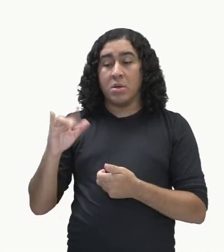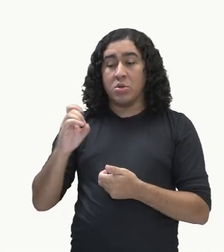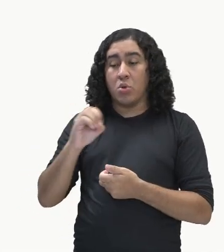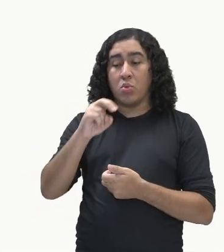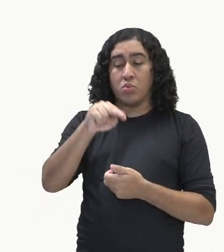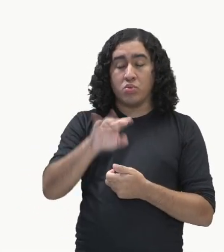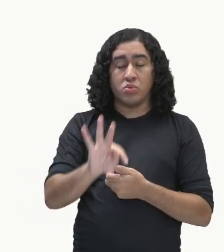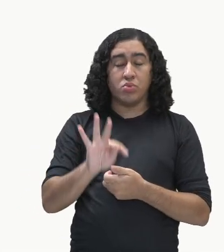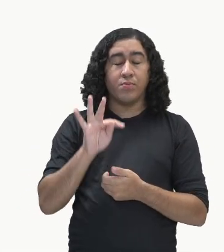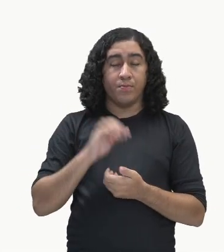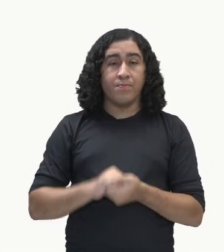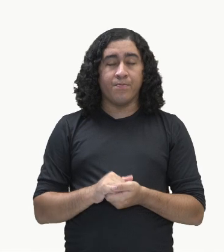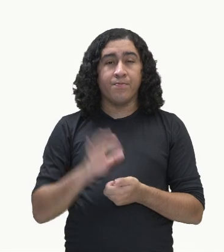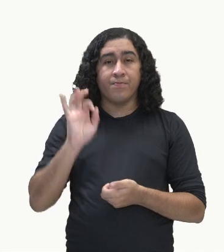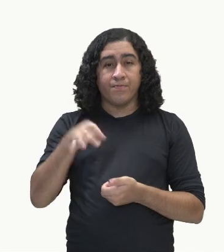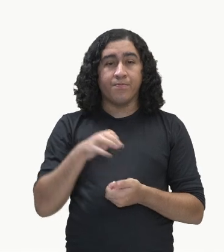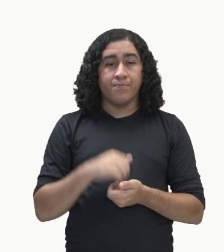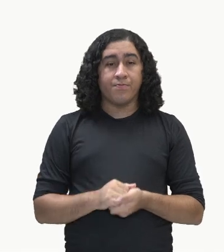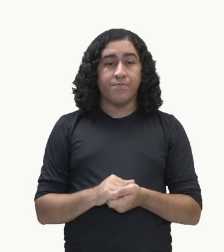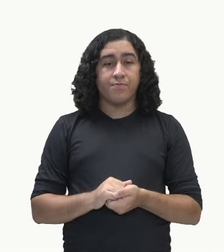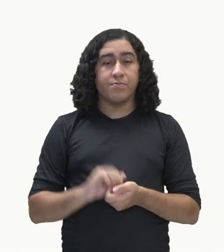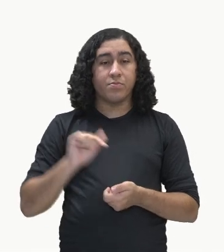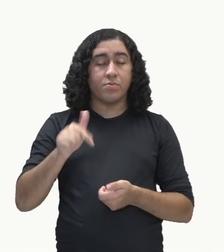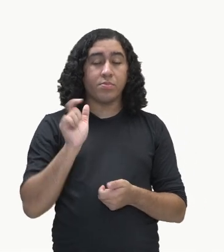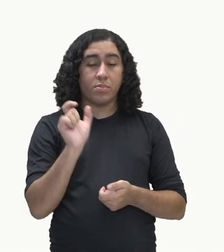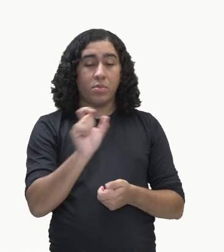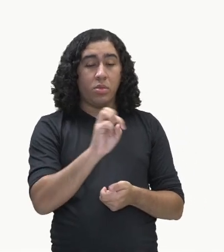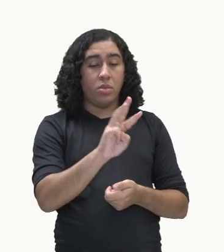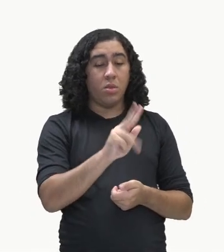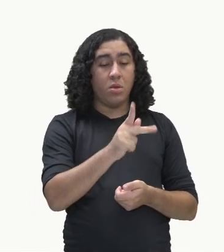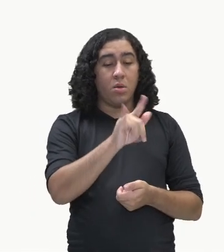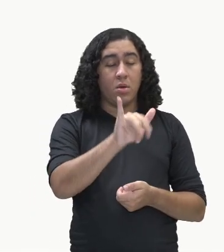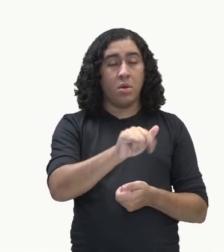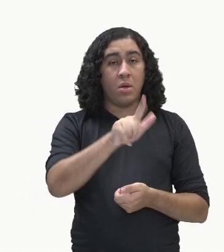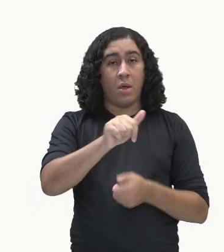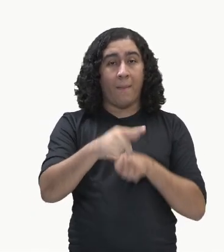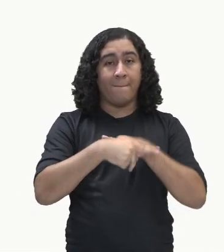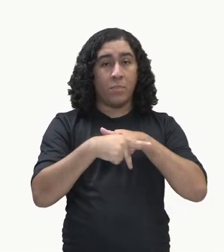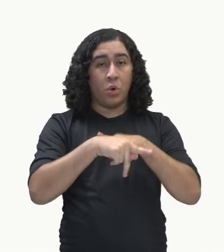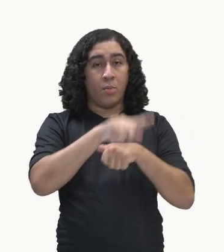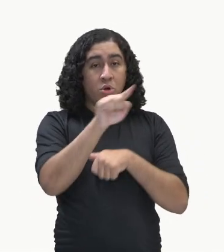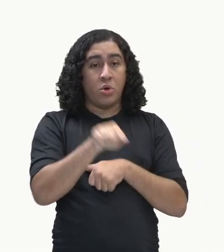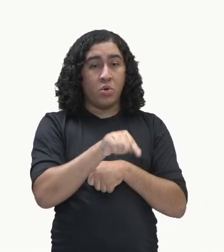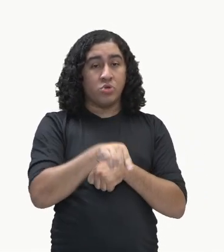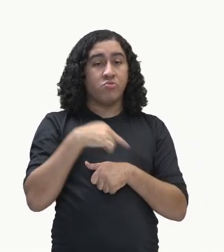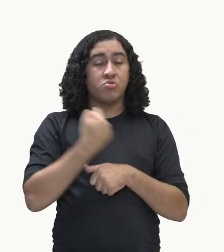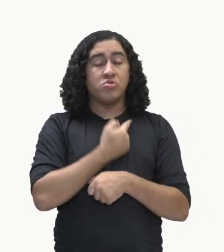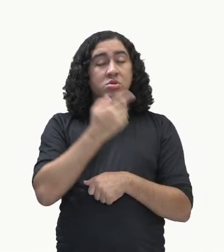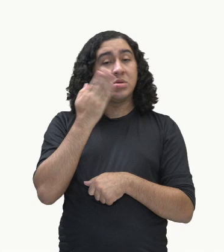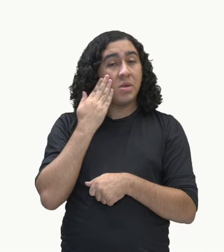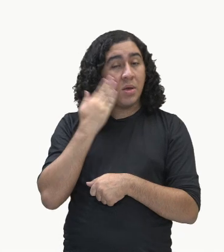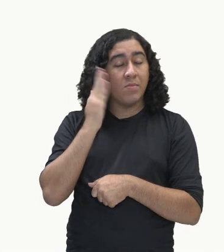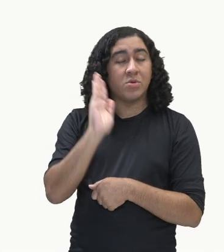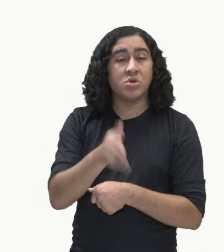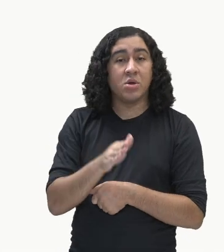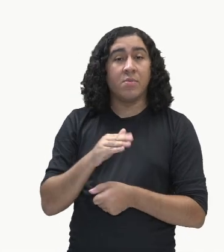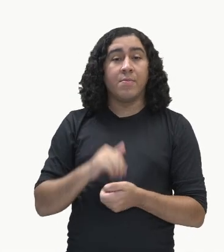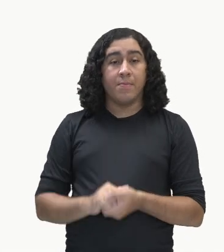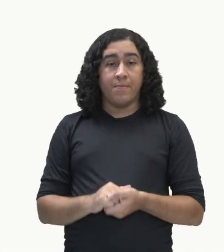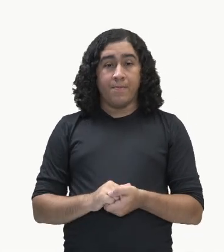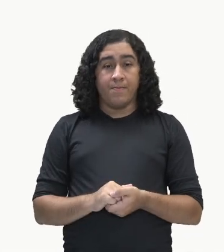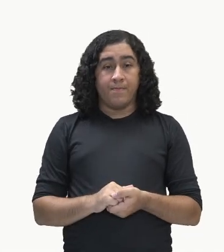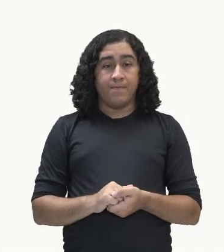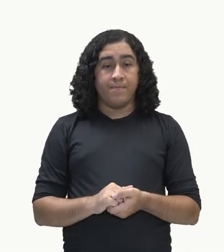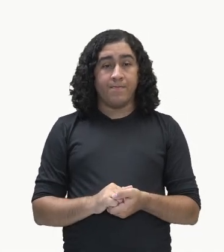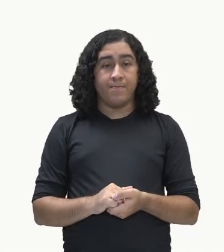vendo. Tá certo? A palavrinha why é um pronome interrogativo. Nós já vimos isso, pronome interrogativos, WH question, né? E